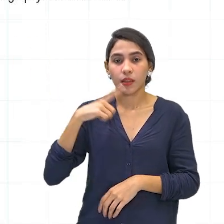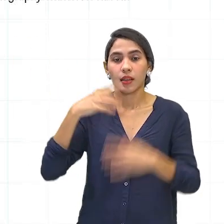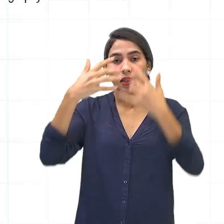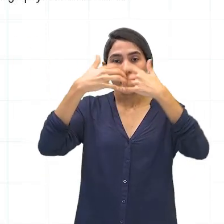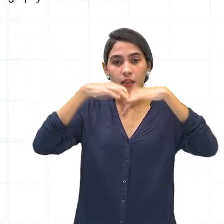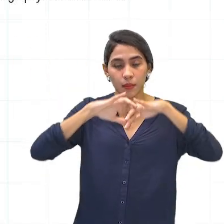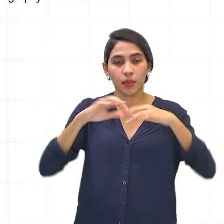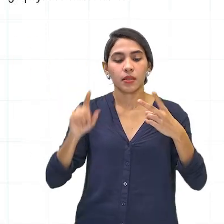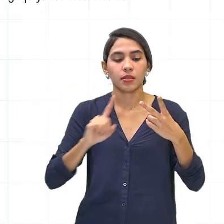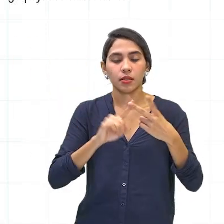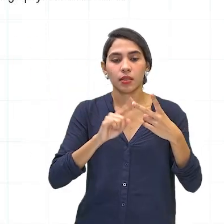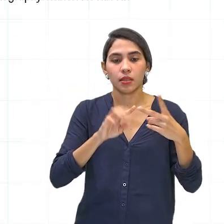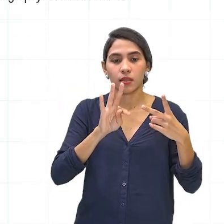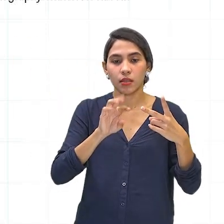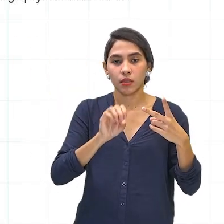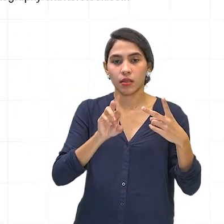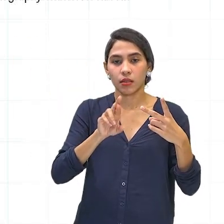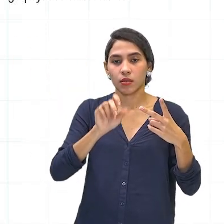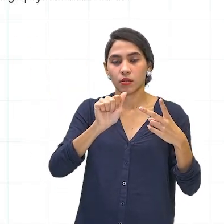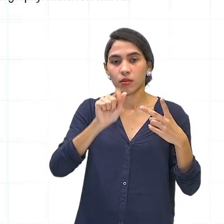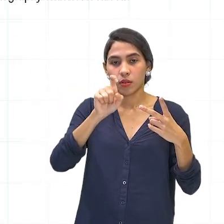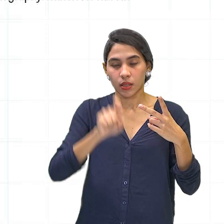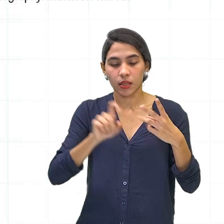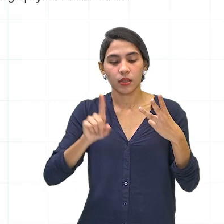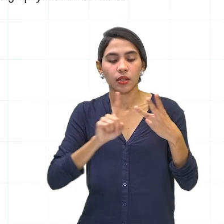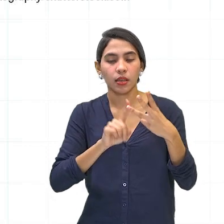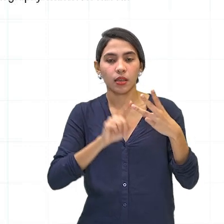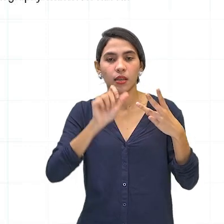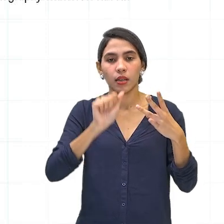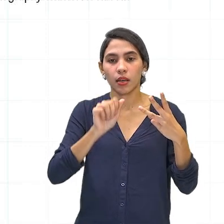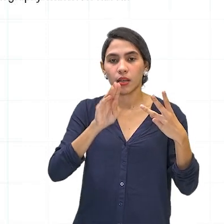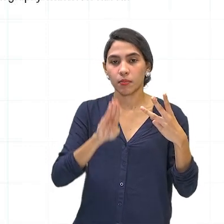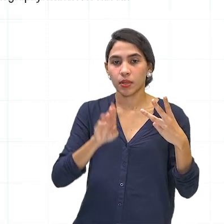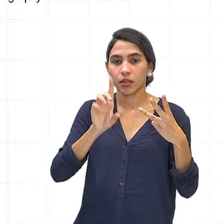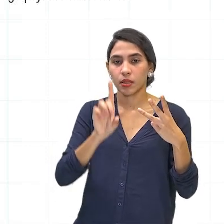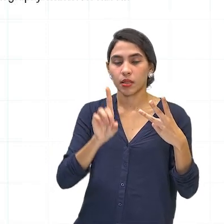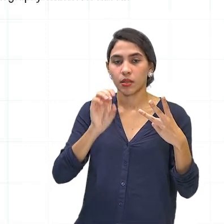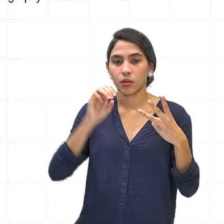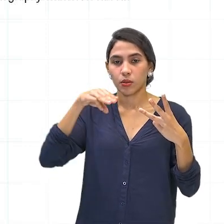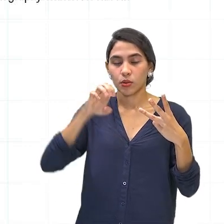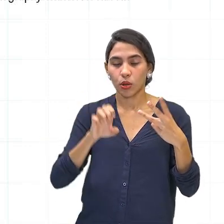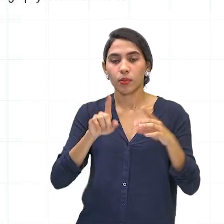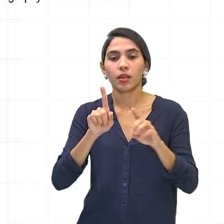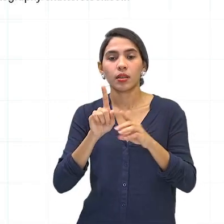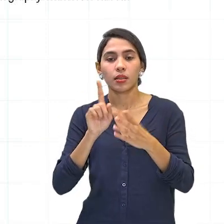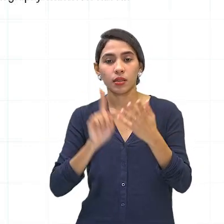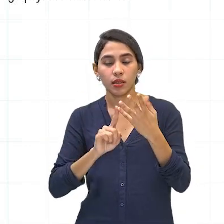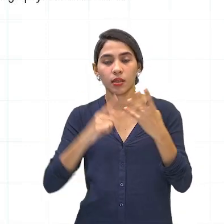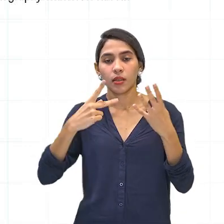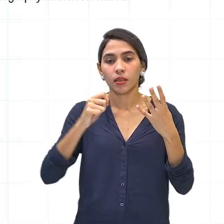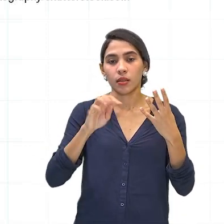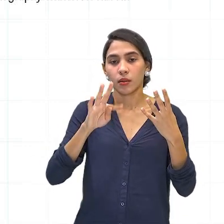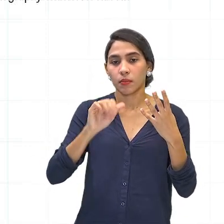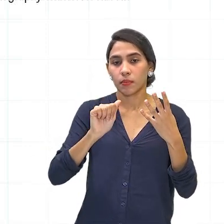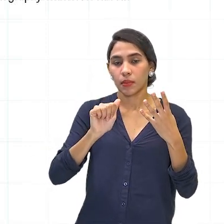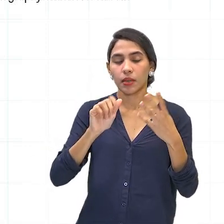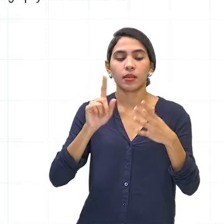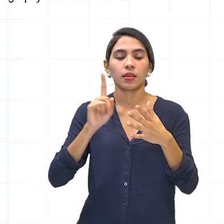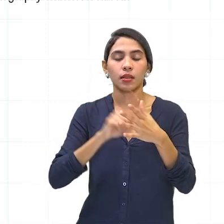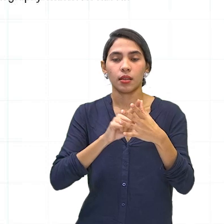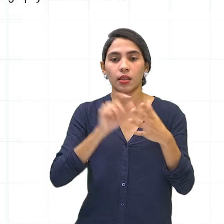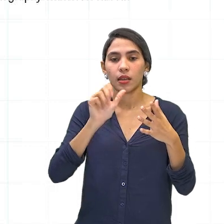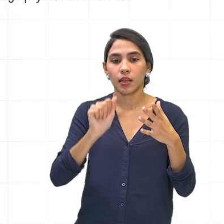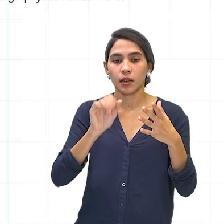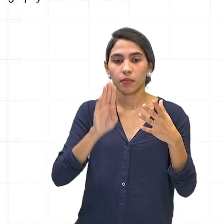cabeça, tórax e abdômen. E a gente tem também, além das patas e da antena, a presença de 1 ou 2 pares de asa, como a gente